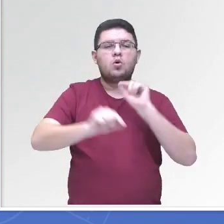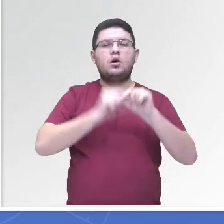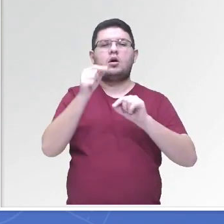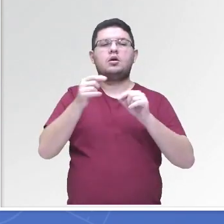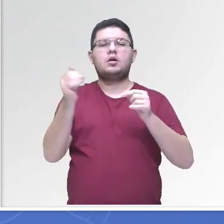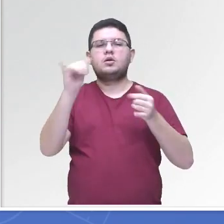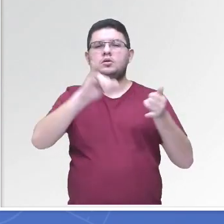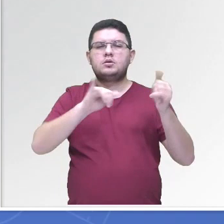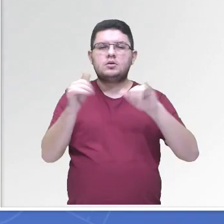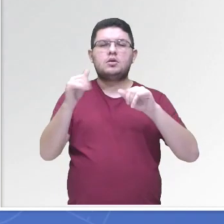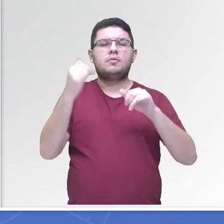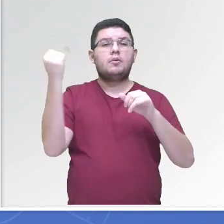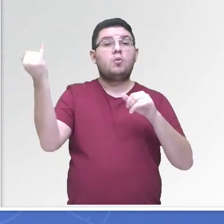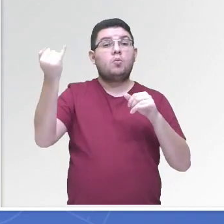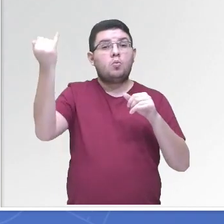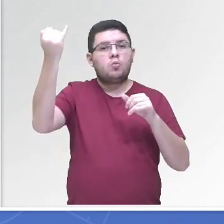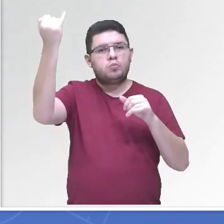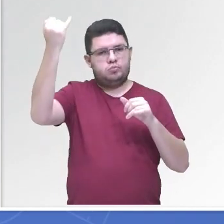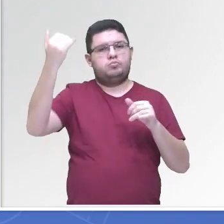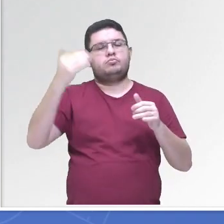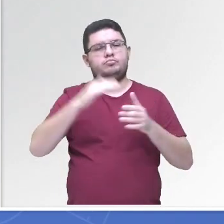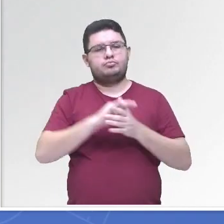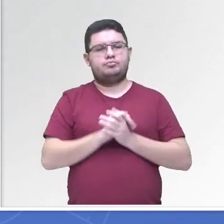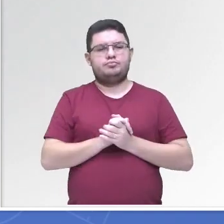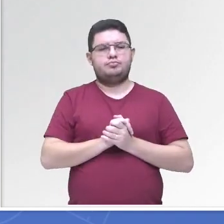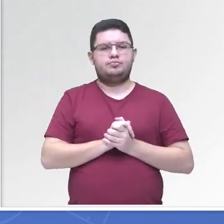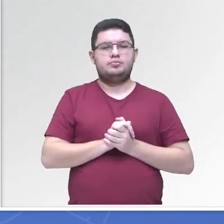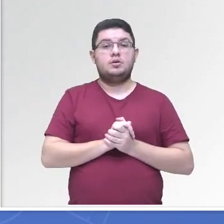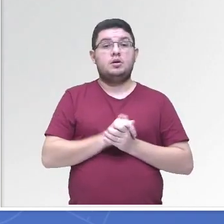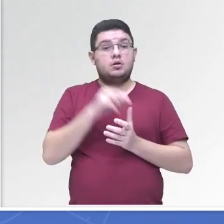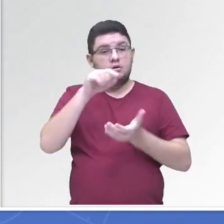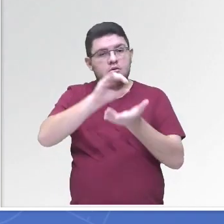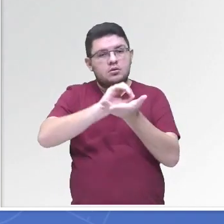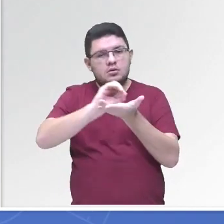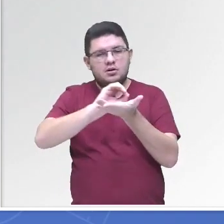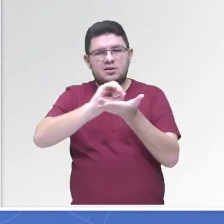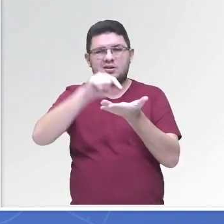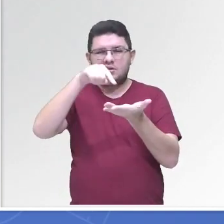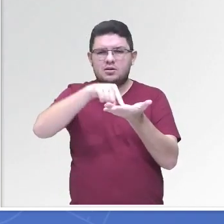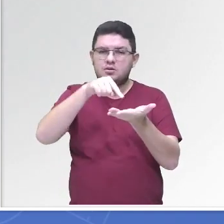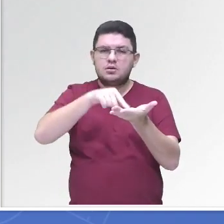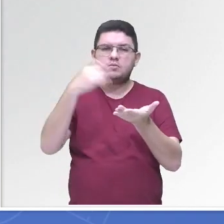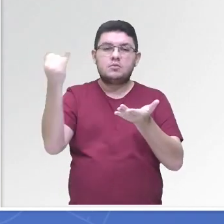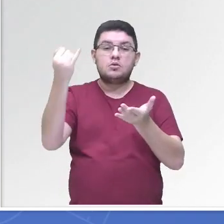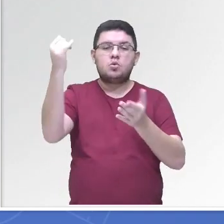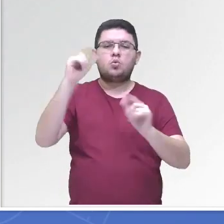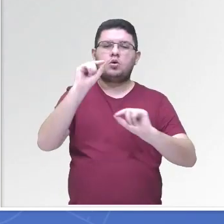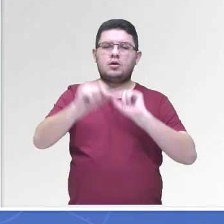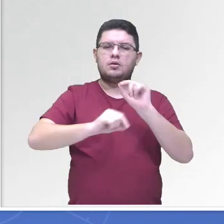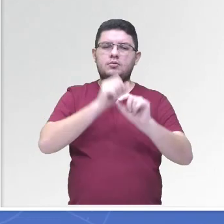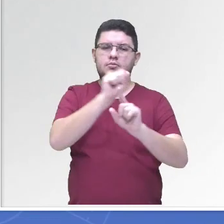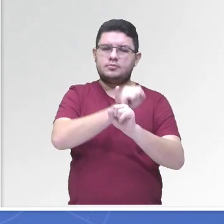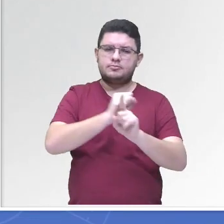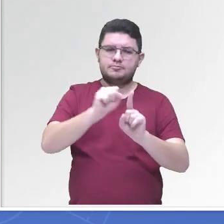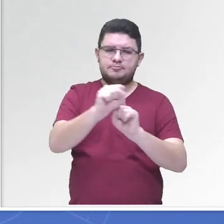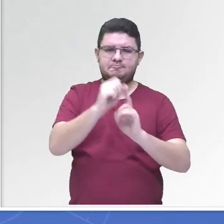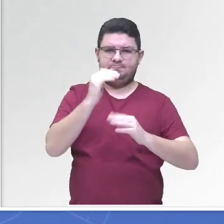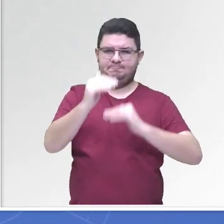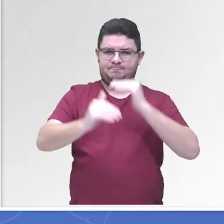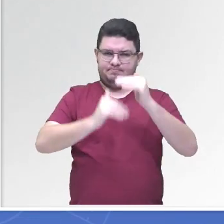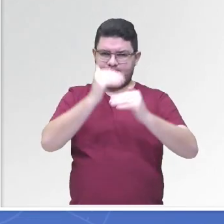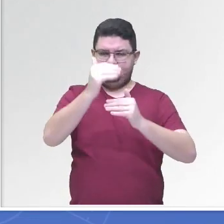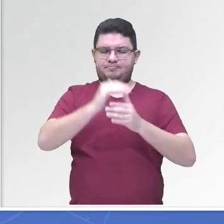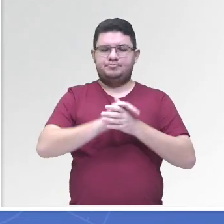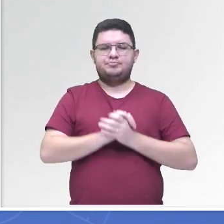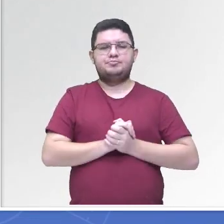desenvolvimento de novos sintéticos, de novas substâncias é importante para o desenvolvimento da nossa sociedade de uma forma geral, tá? Vamos para a segunda? Olha